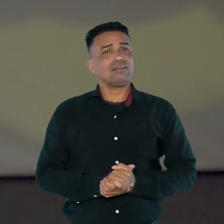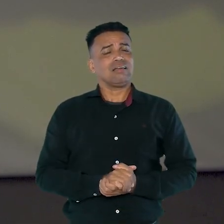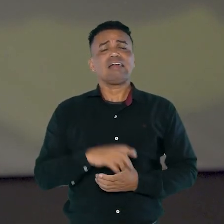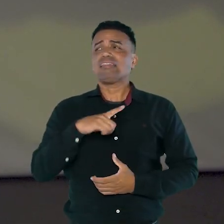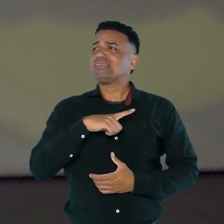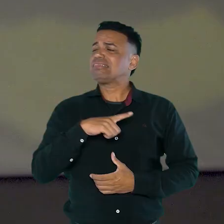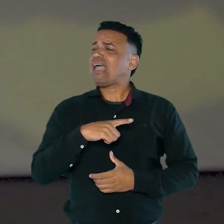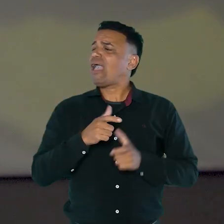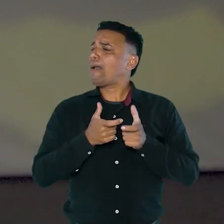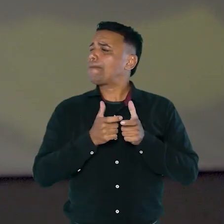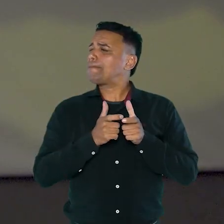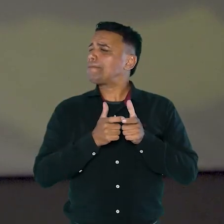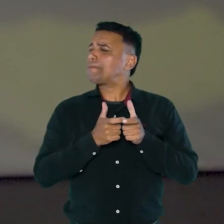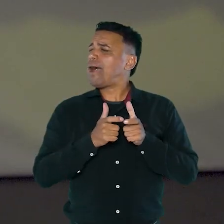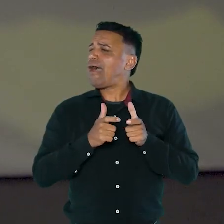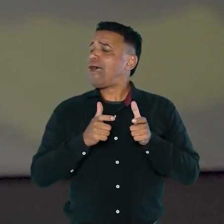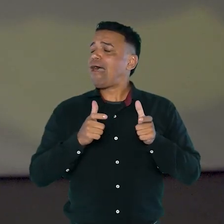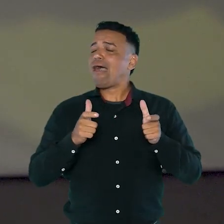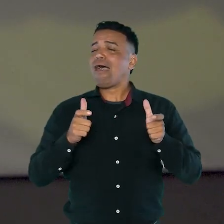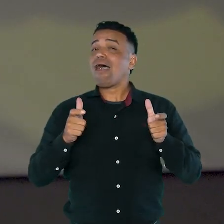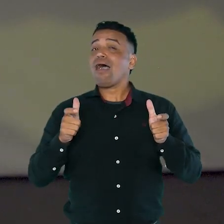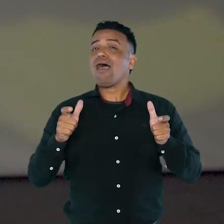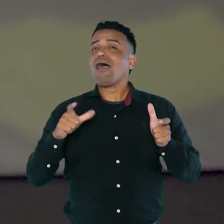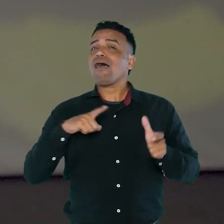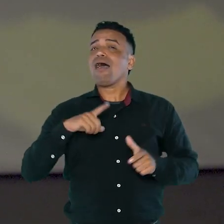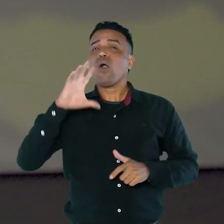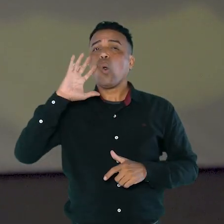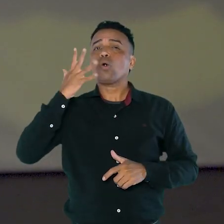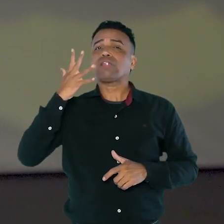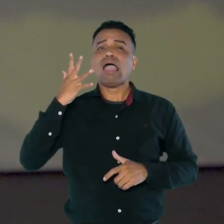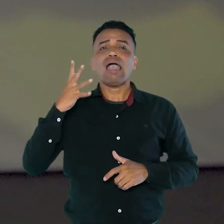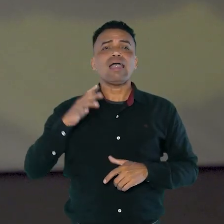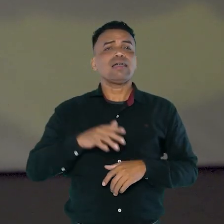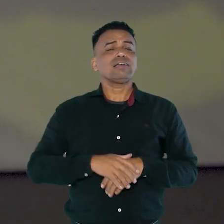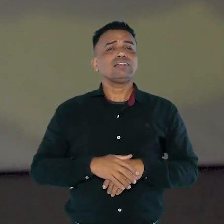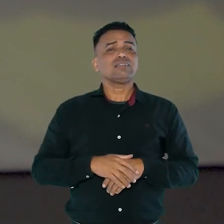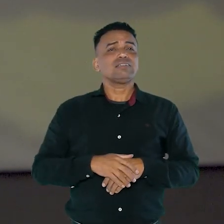há um grande leilão.